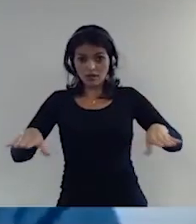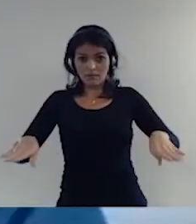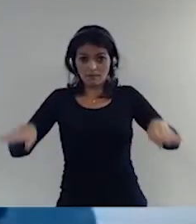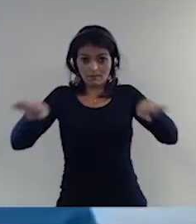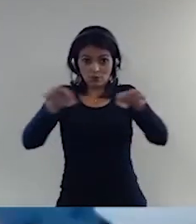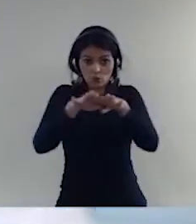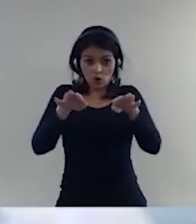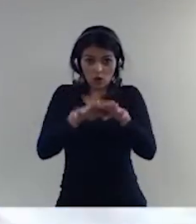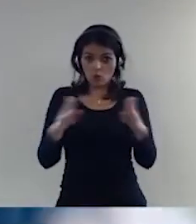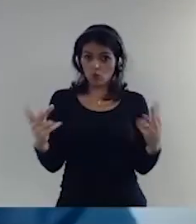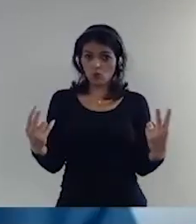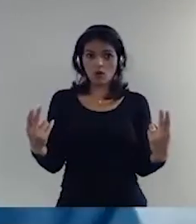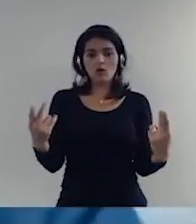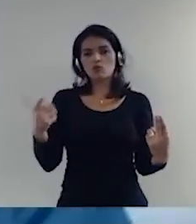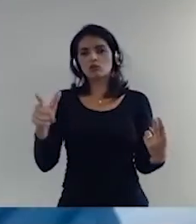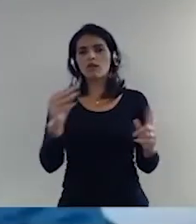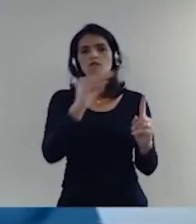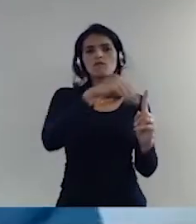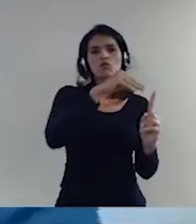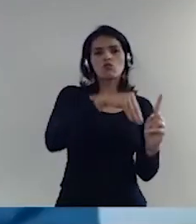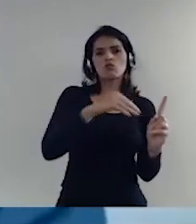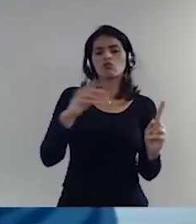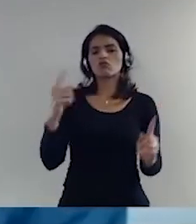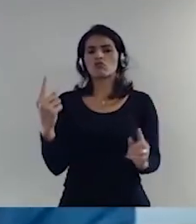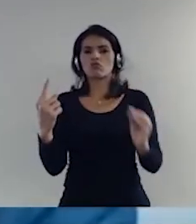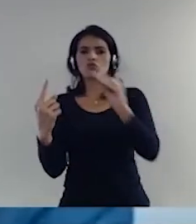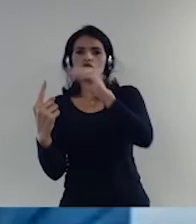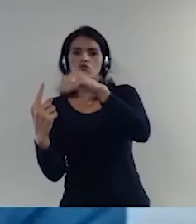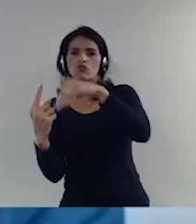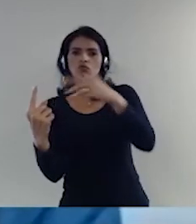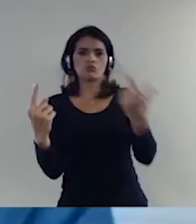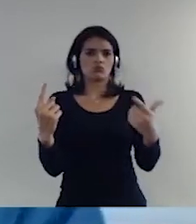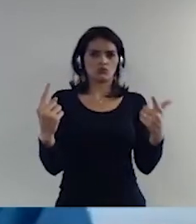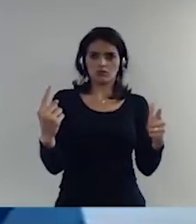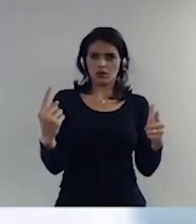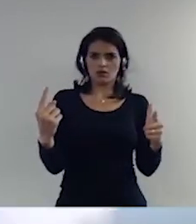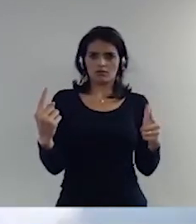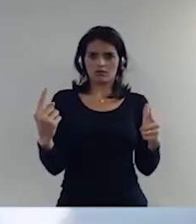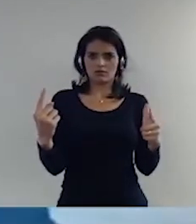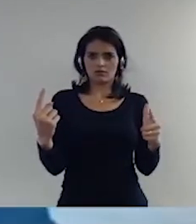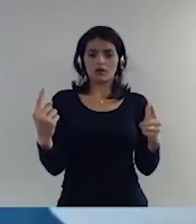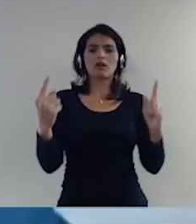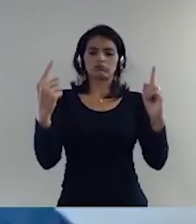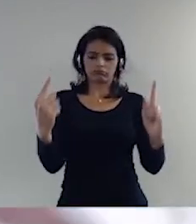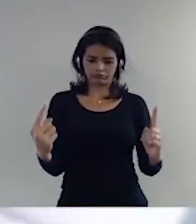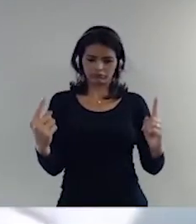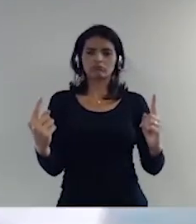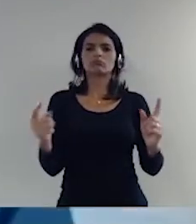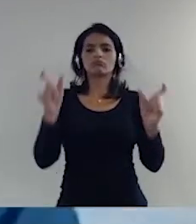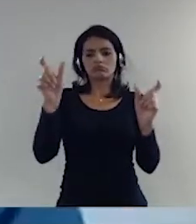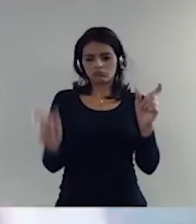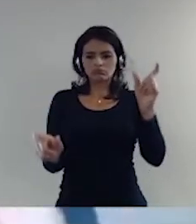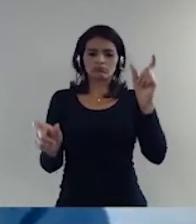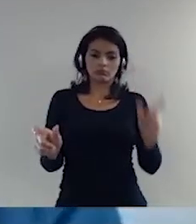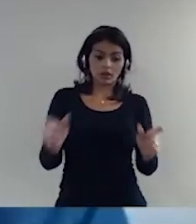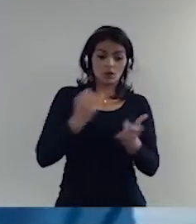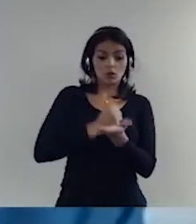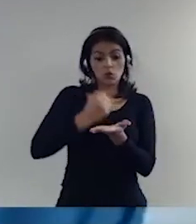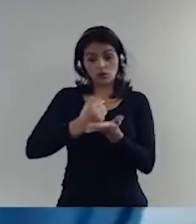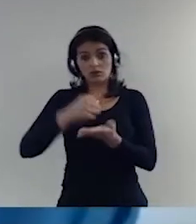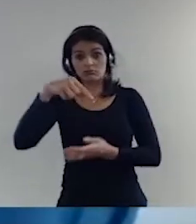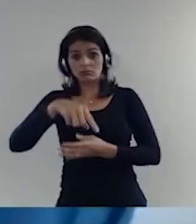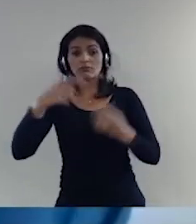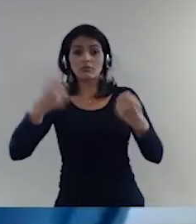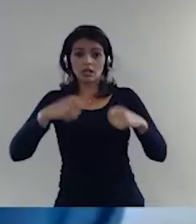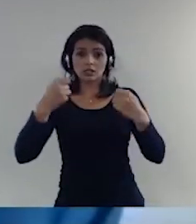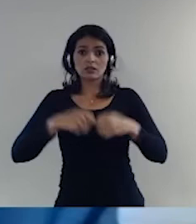ou seja, em que não há vulnerabilidade com intervenção específica do legislador, é preciso que se prestigie